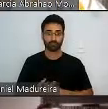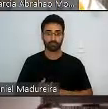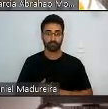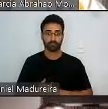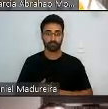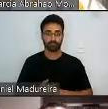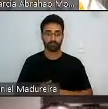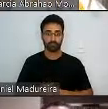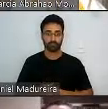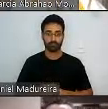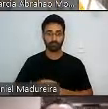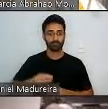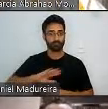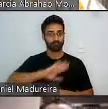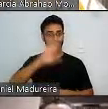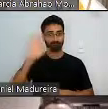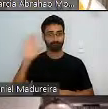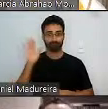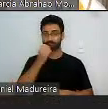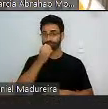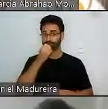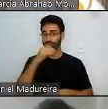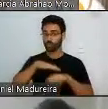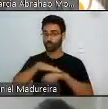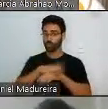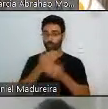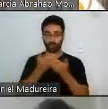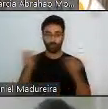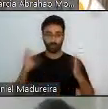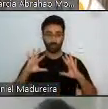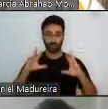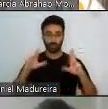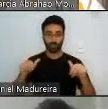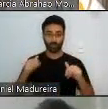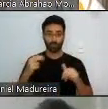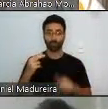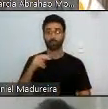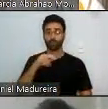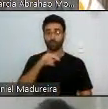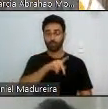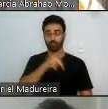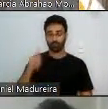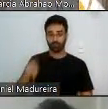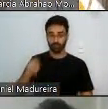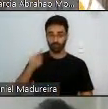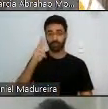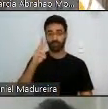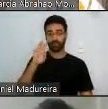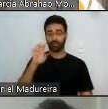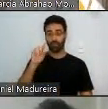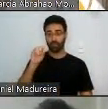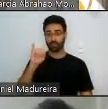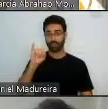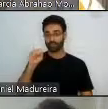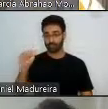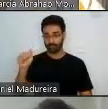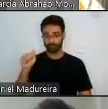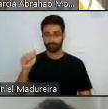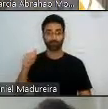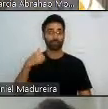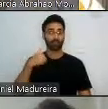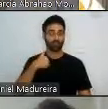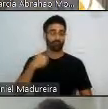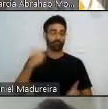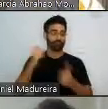Olá, boa noite a todos e todas. Eu sou a professora Heloísa Pilate, do Instituto de Letras. Gostaria de saudar